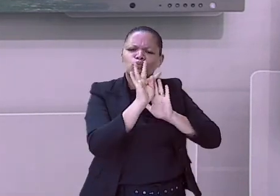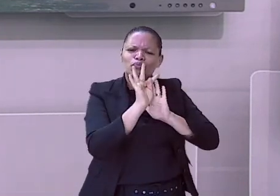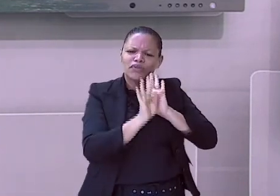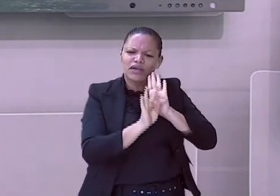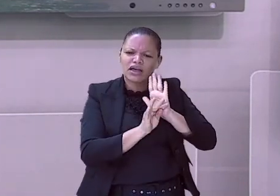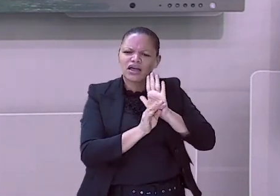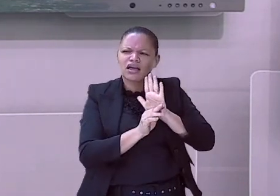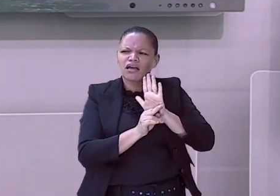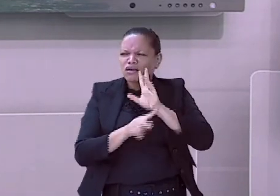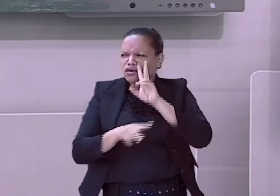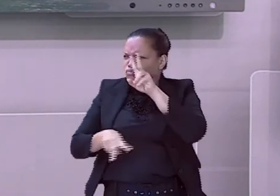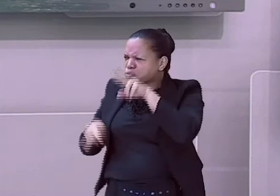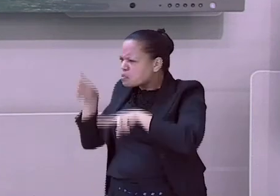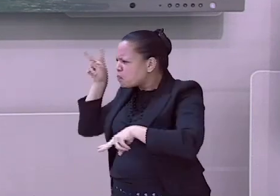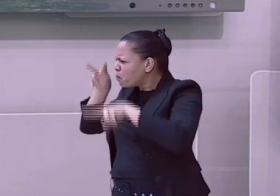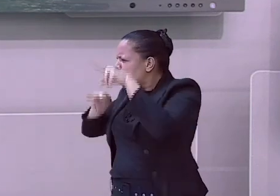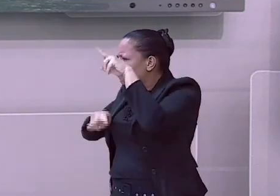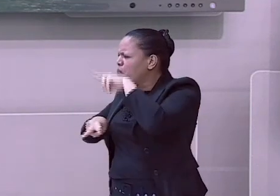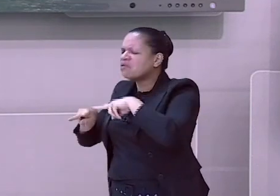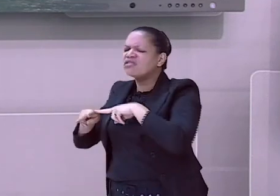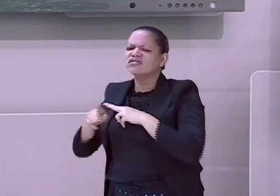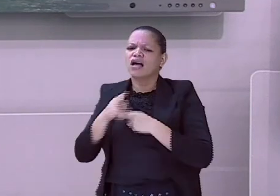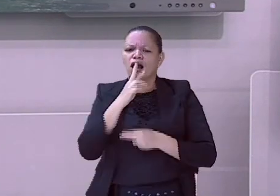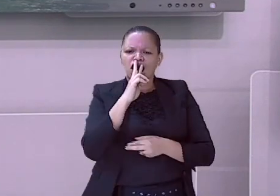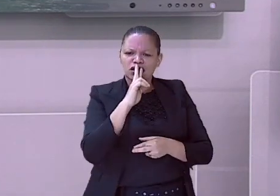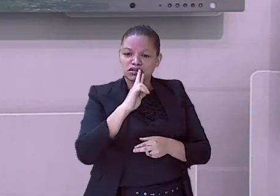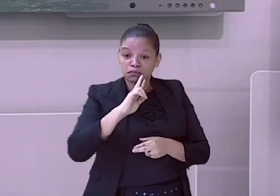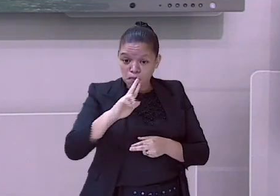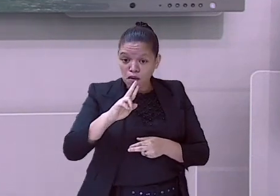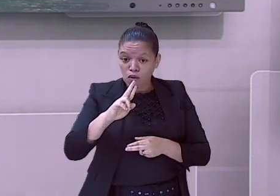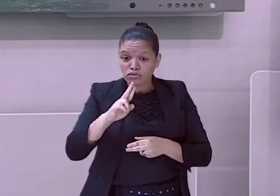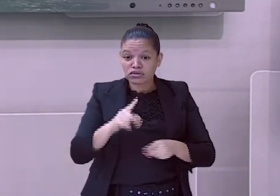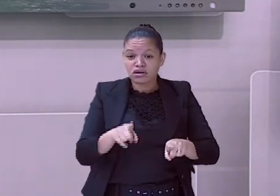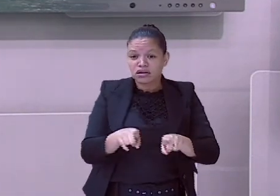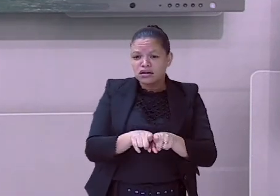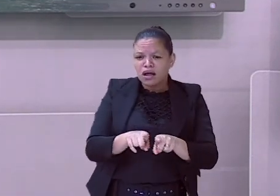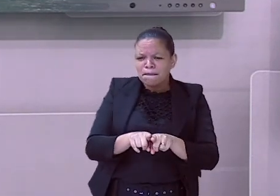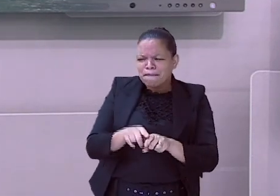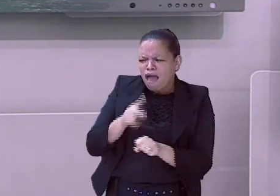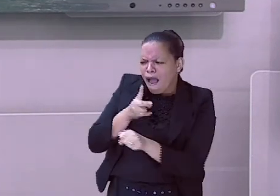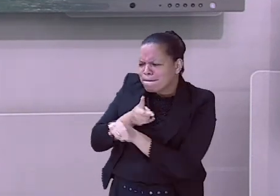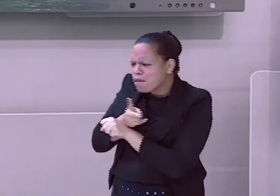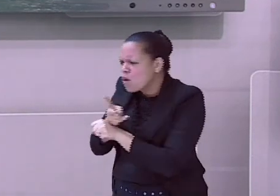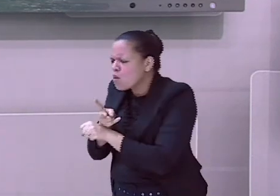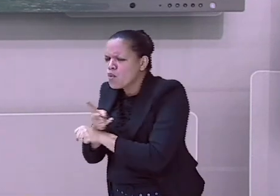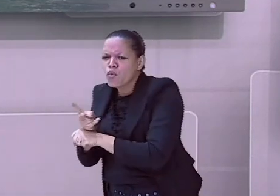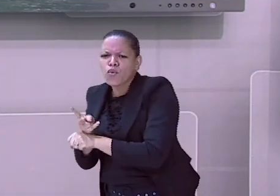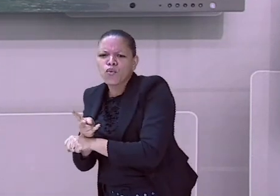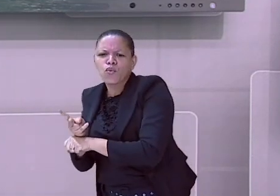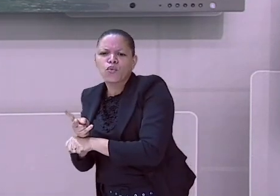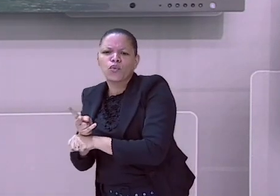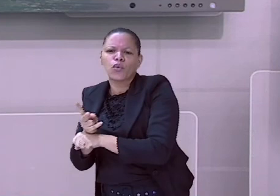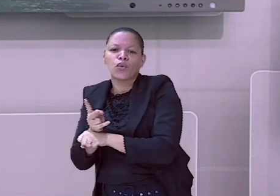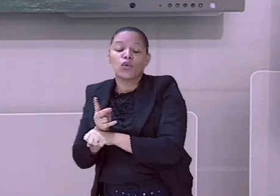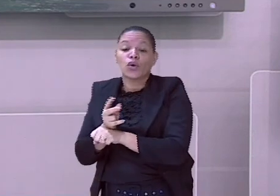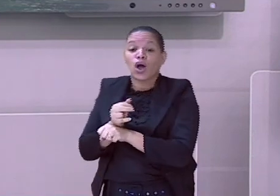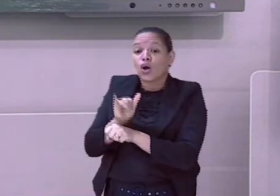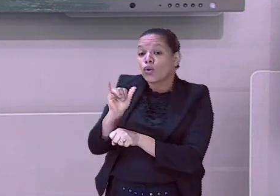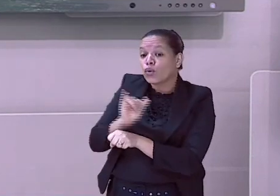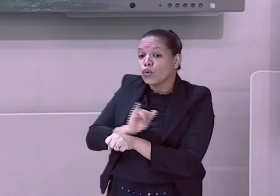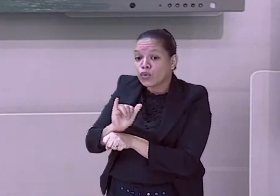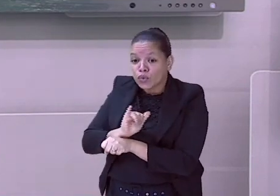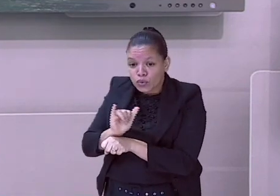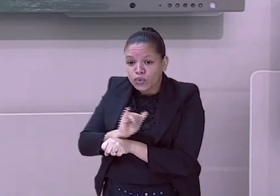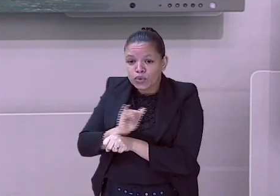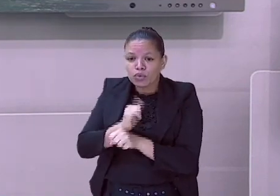acompanhar essa aula no YouTube, parar essa aula quantas vezes for necessário no slide que você precisa